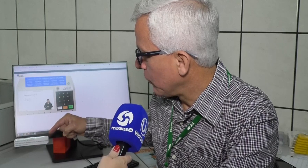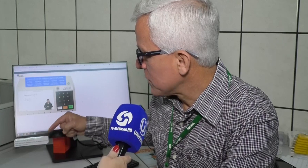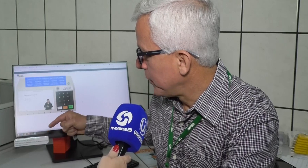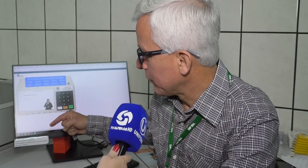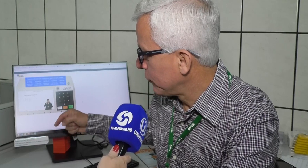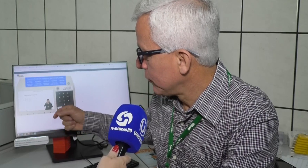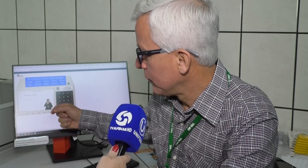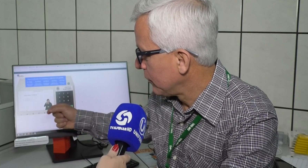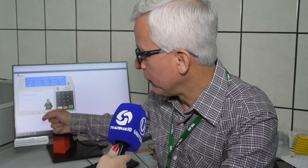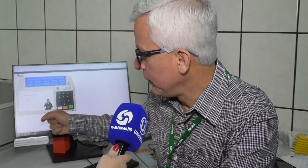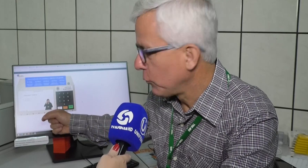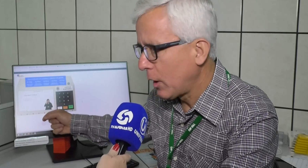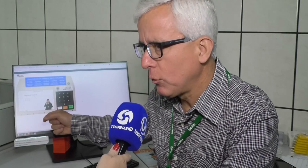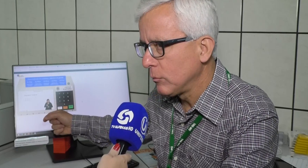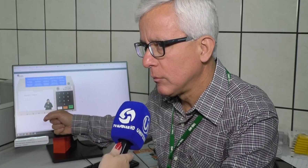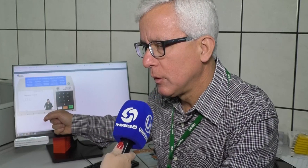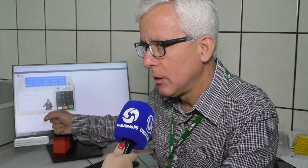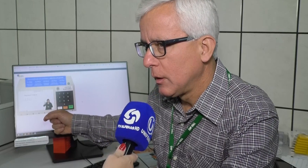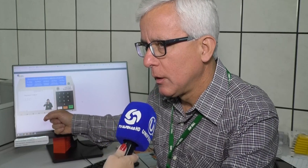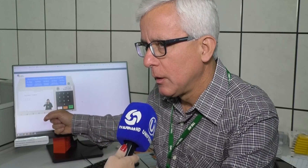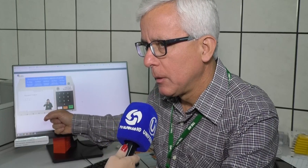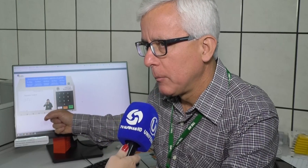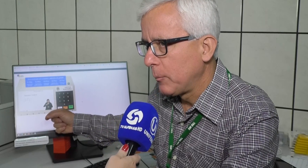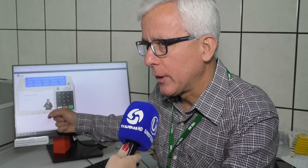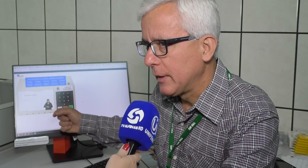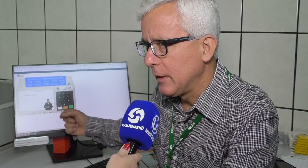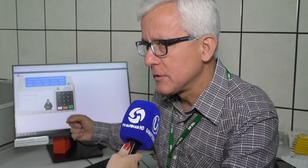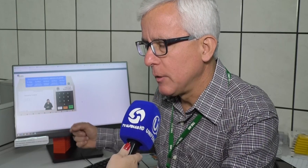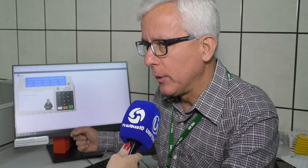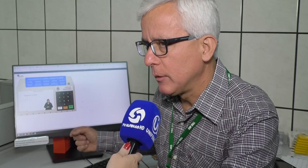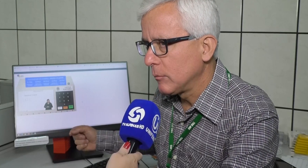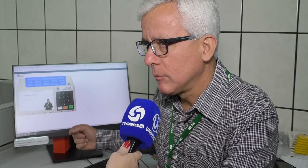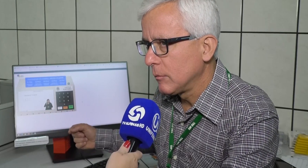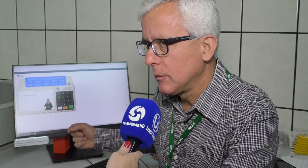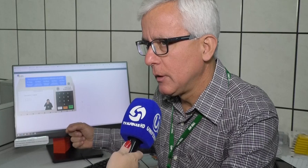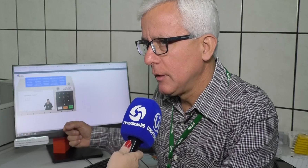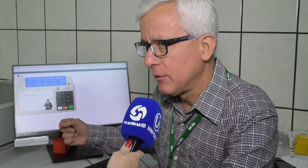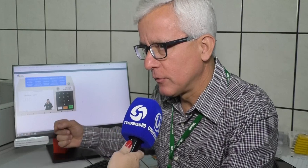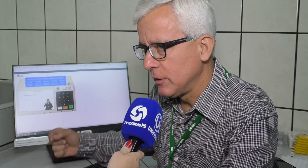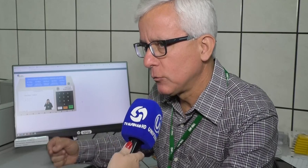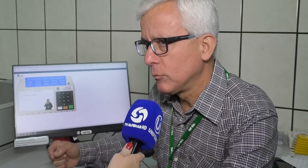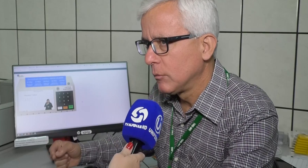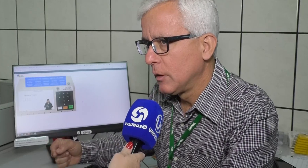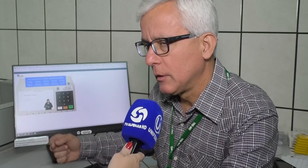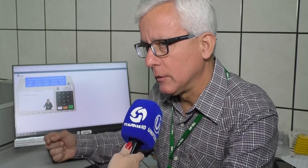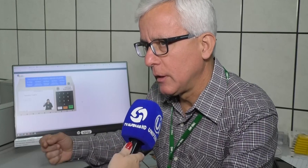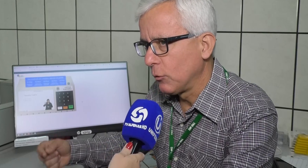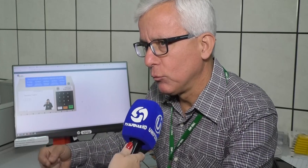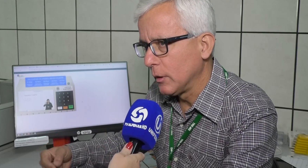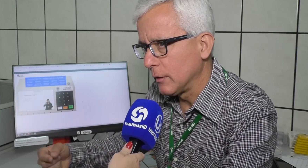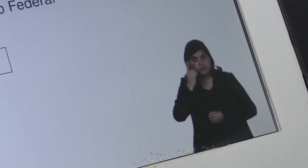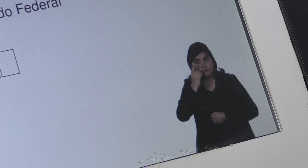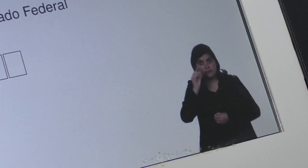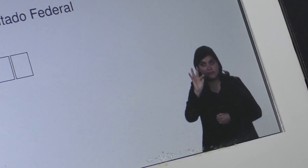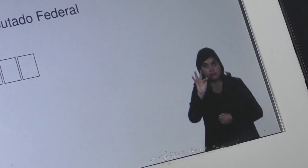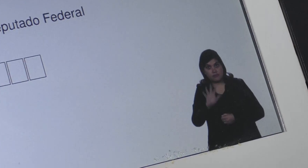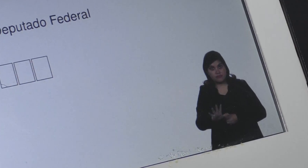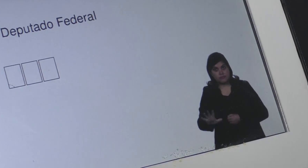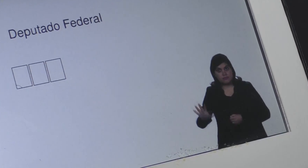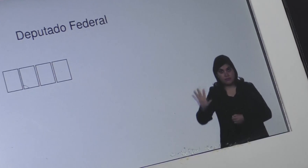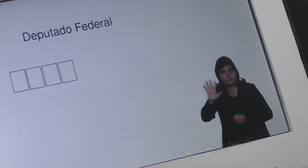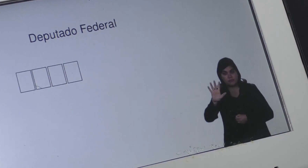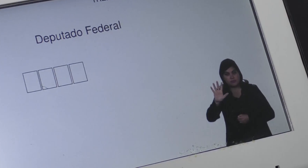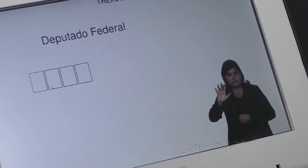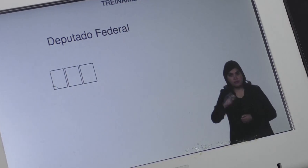da o aspecto visual para aqueles também que necessitam que tem alguma